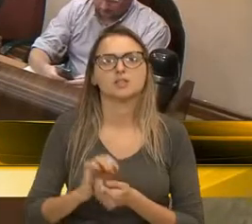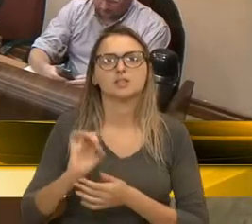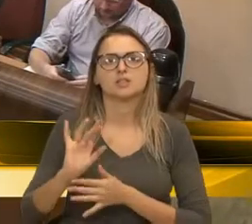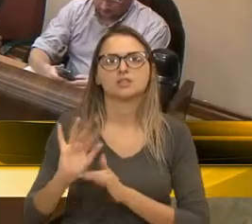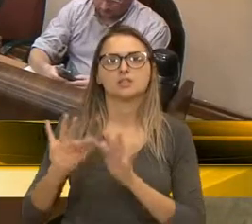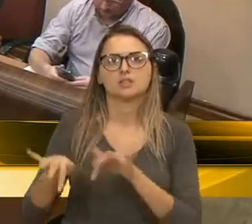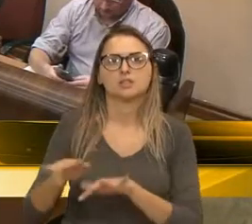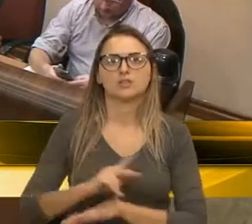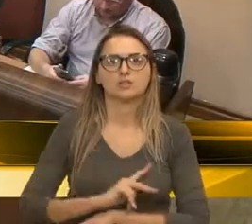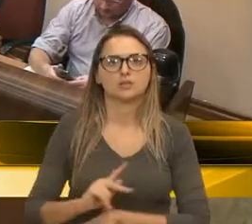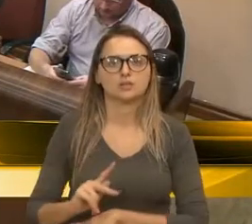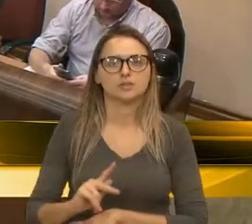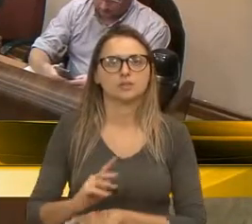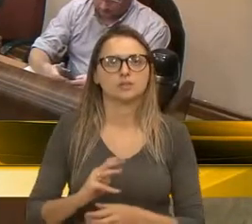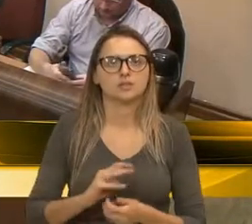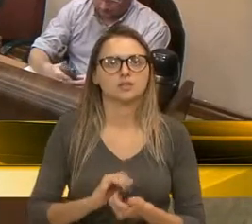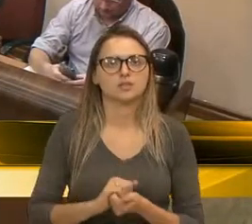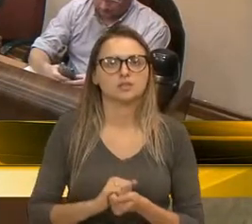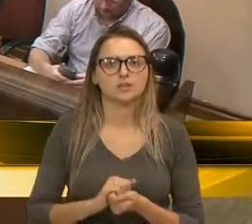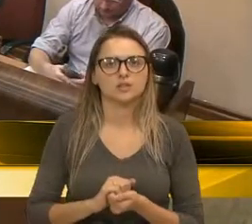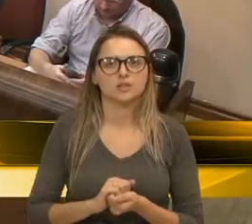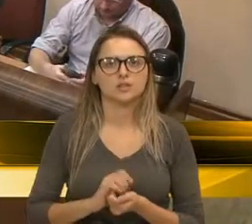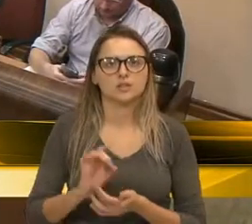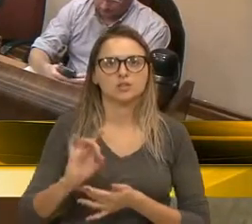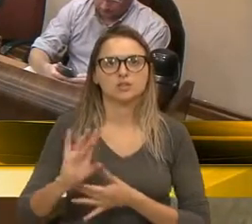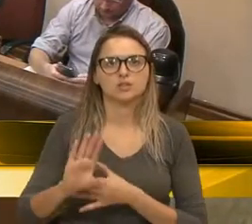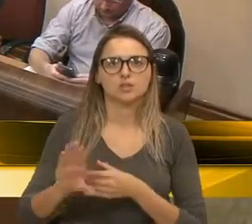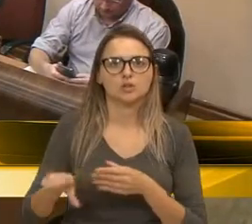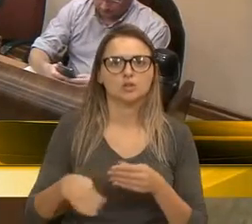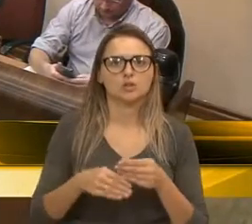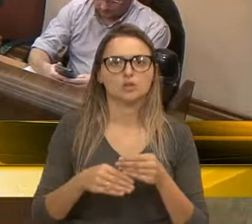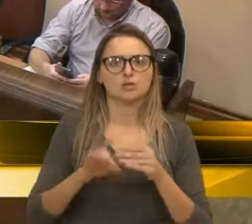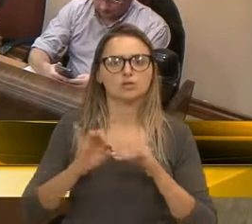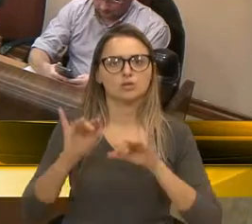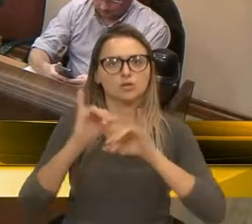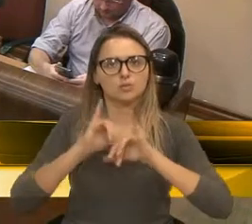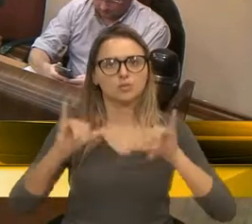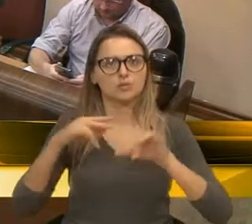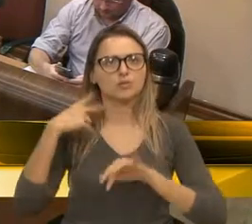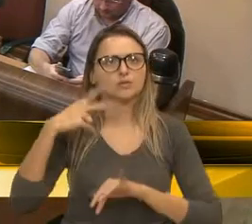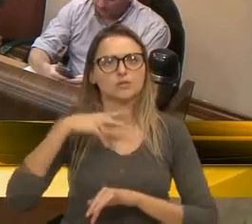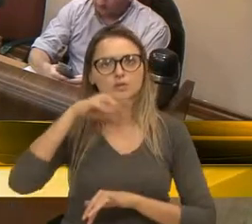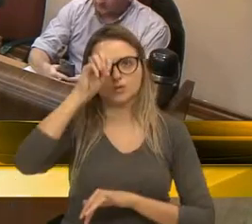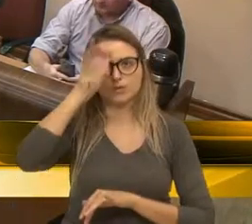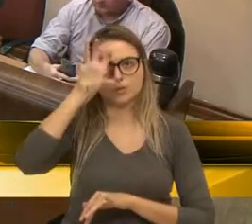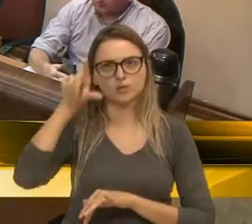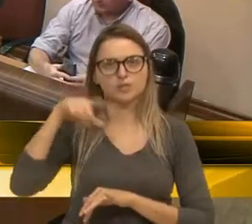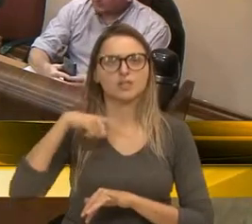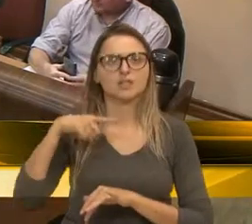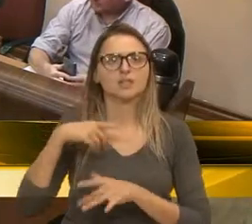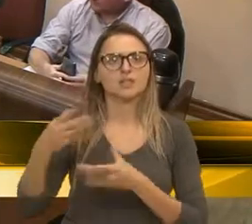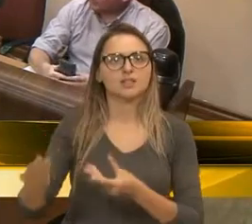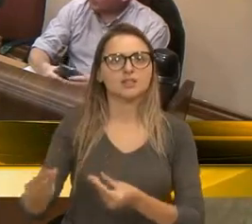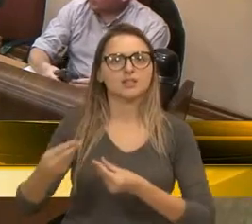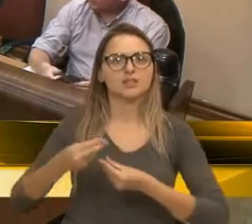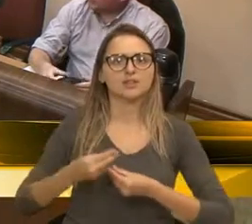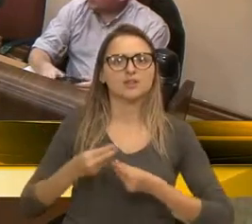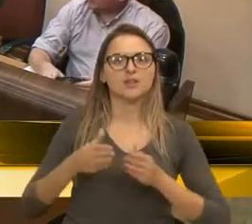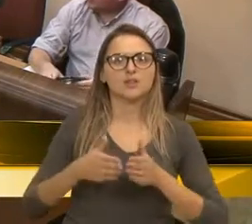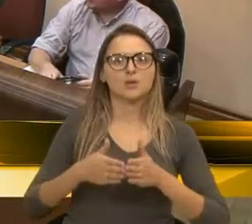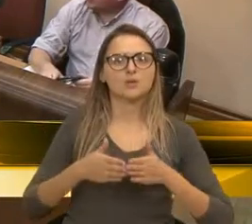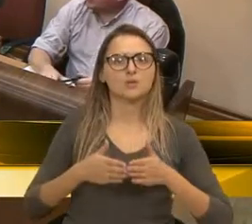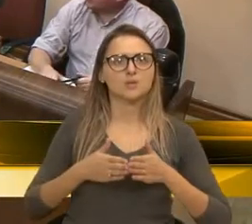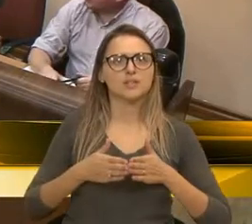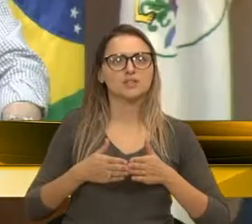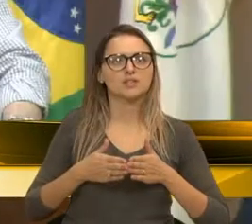Concluindo, presidente, só a título de informação, o vereador Fius acaba de receber nesse momento um pedido de doação de